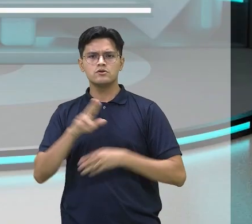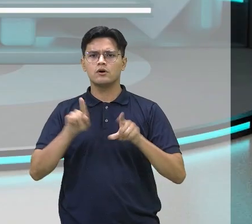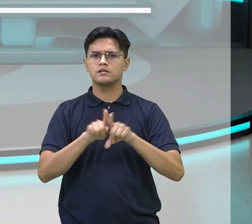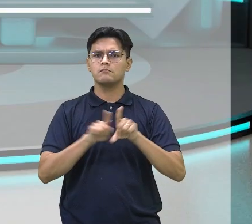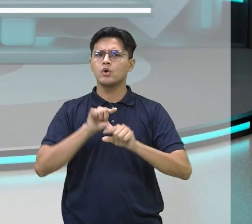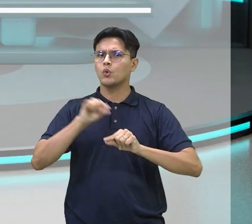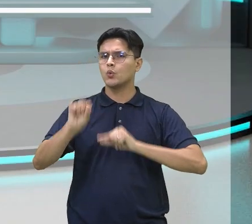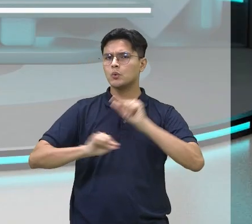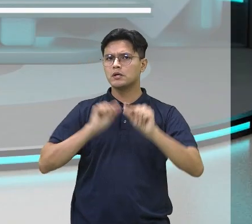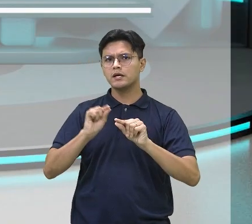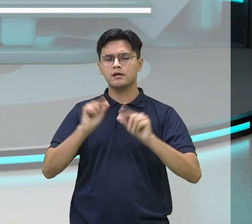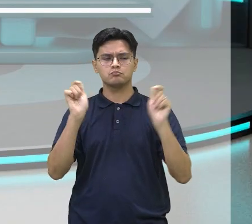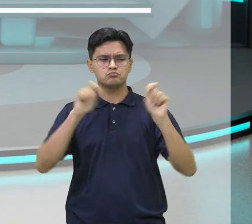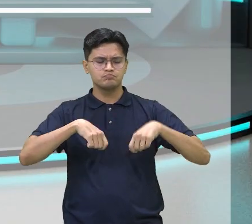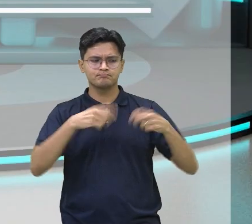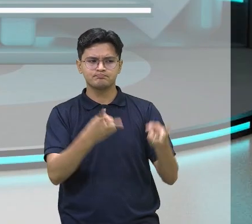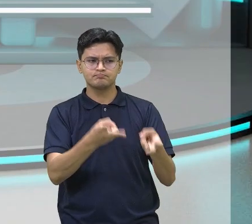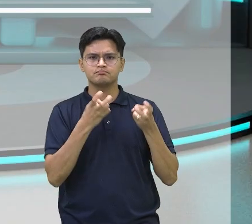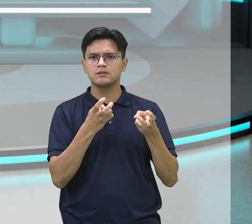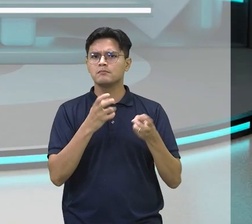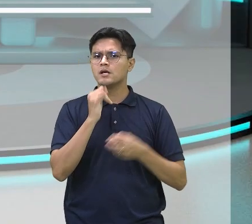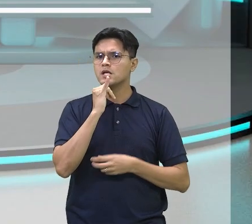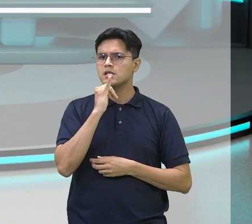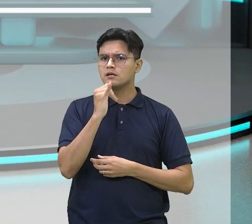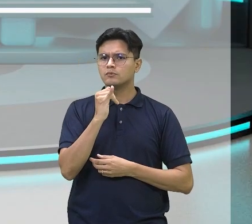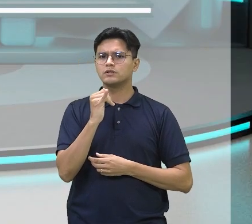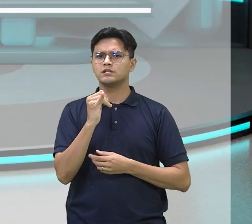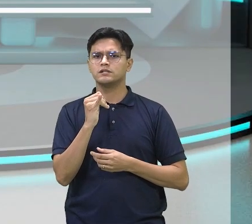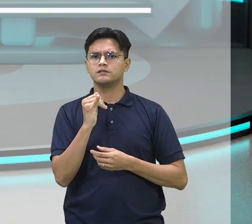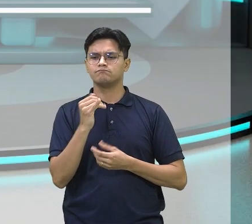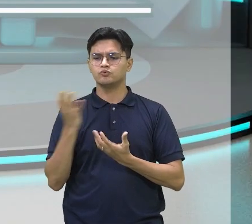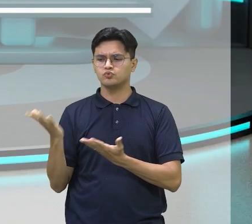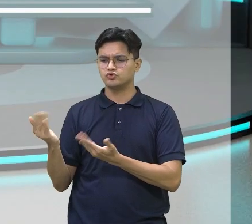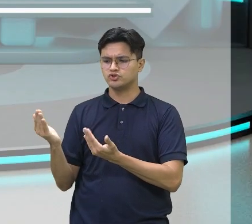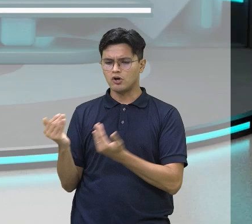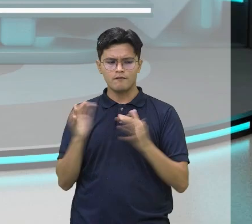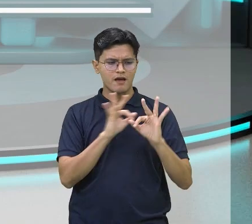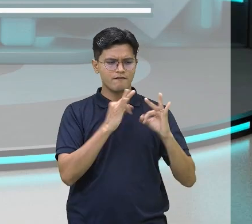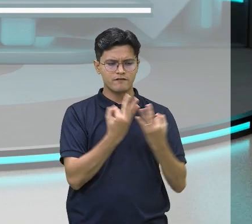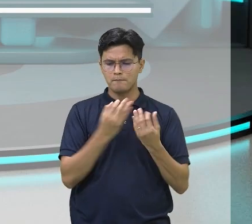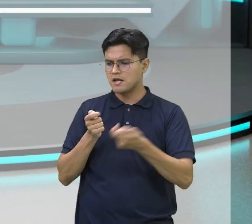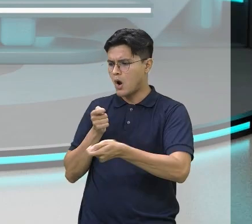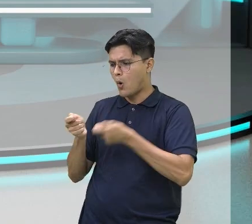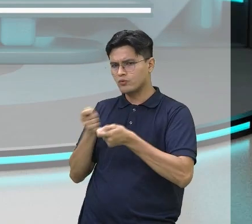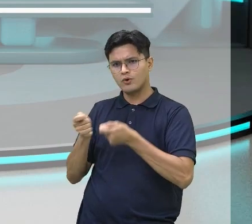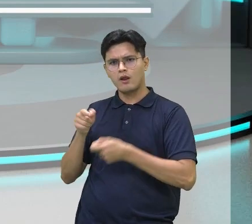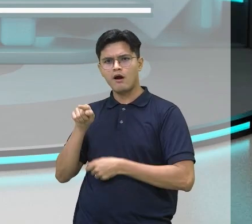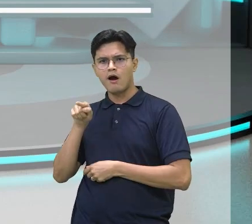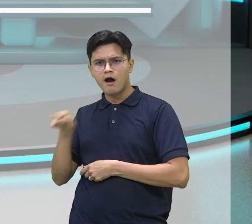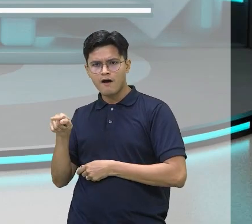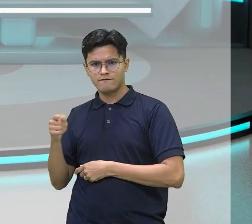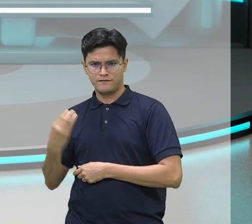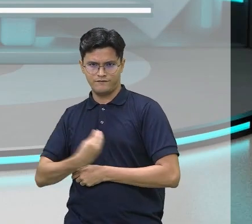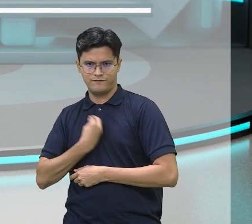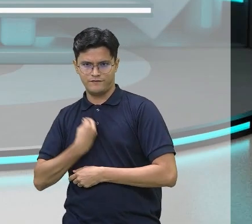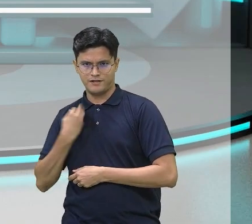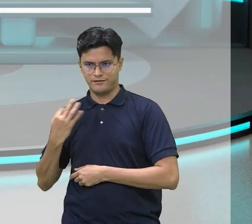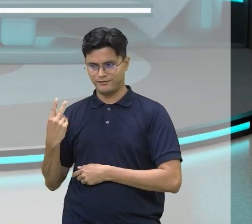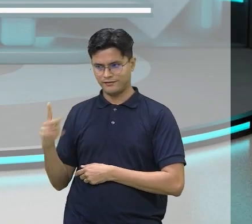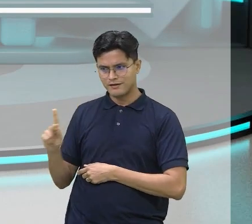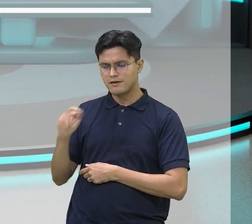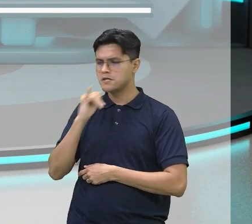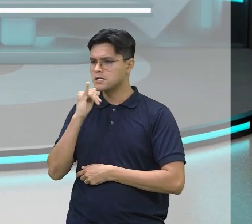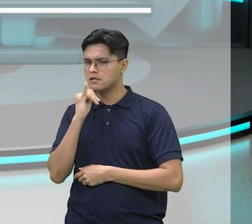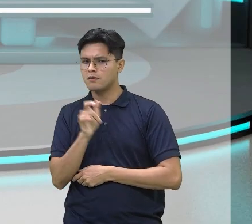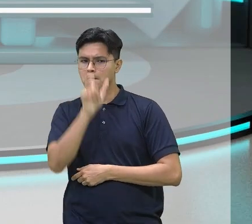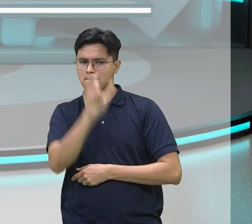têm o poder de escolher a vida que eles querem viver, né? São os pais que vão dizer com quem ele vai casar, com